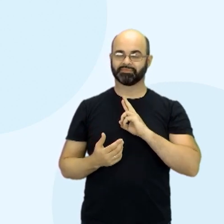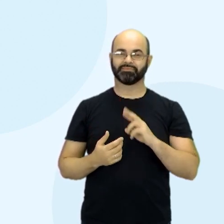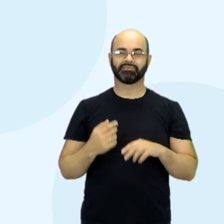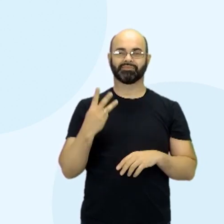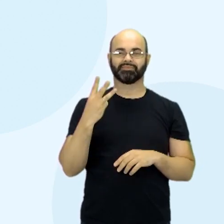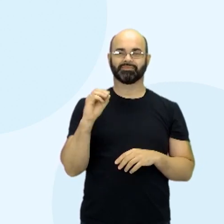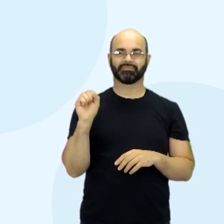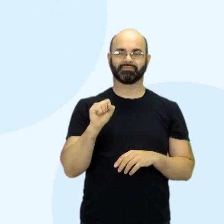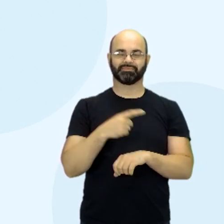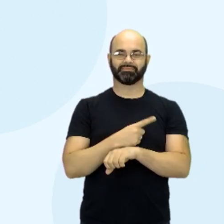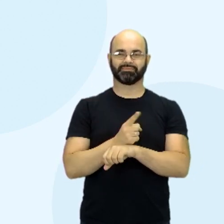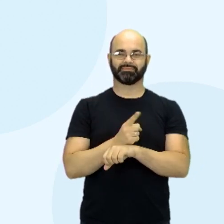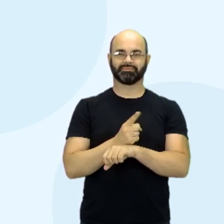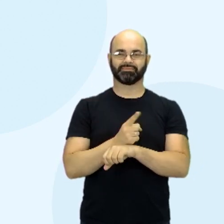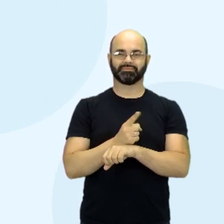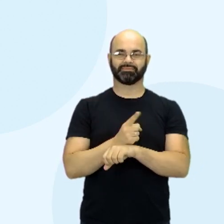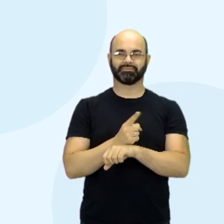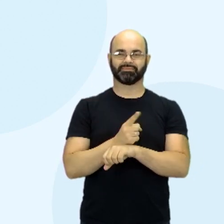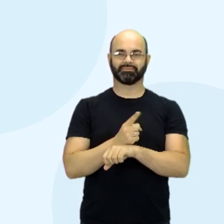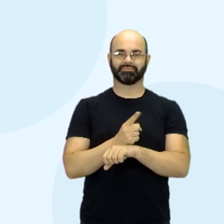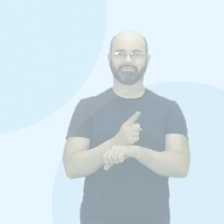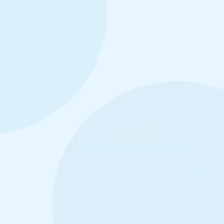30 segundos